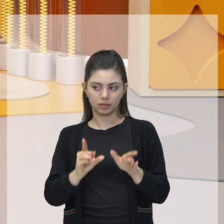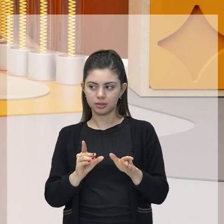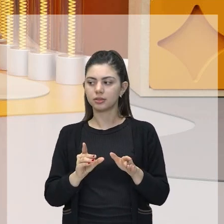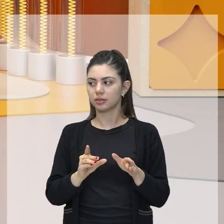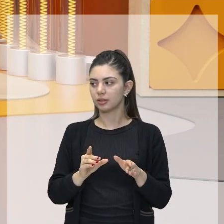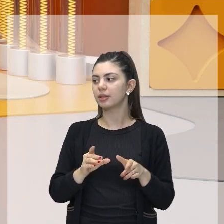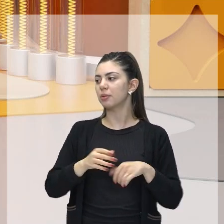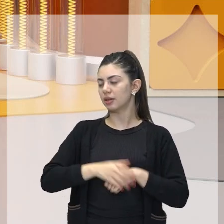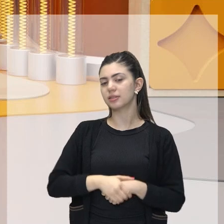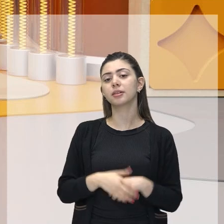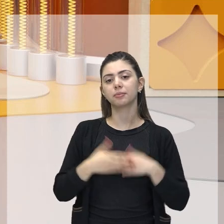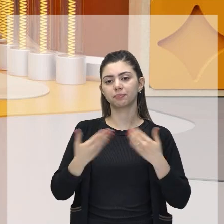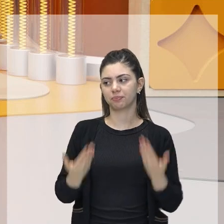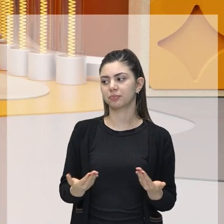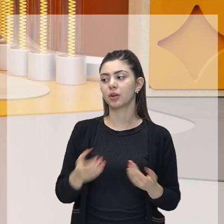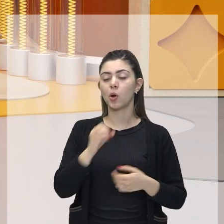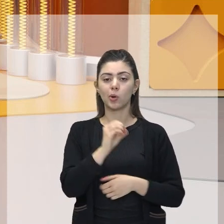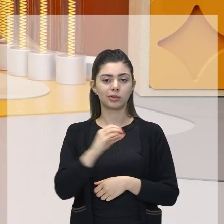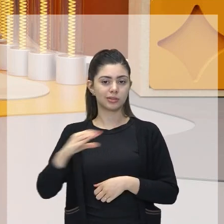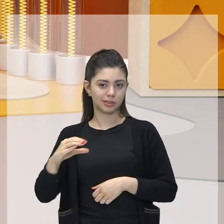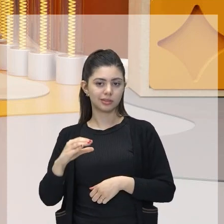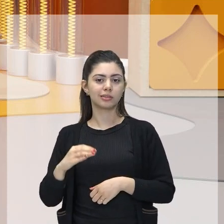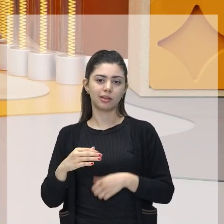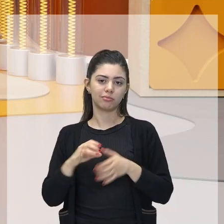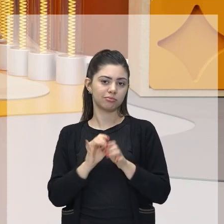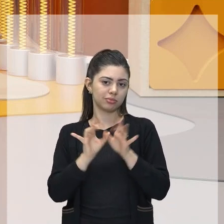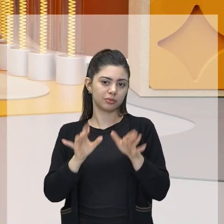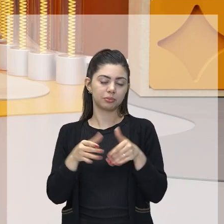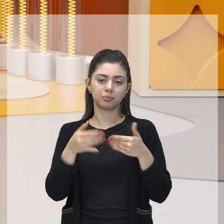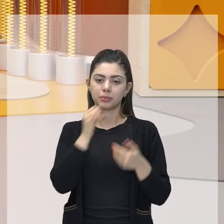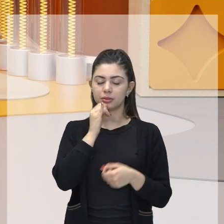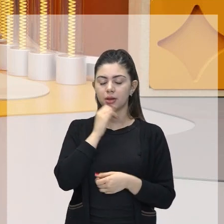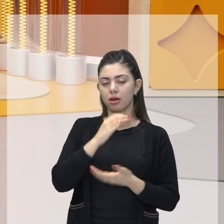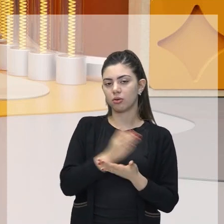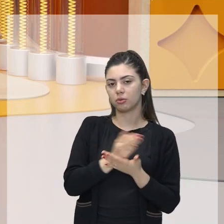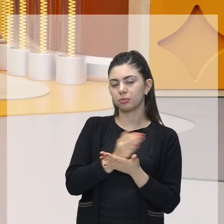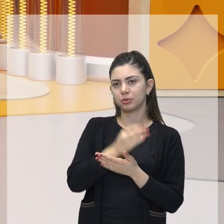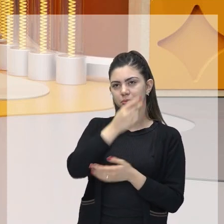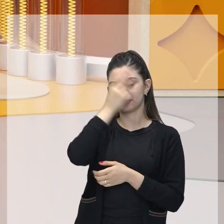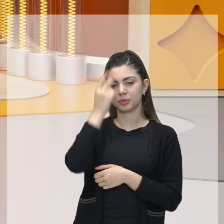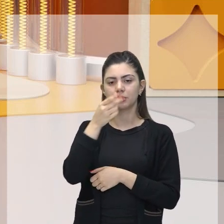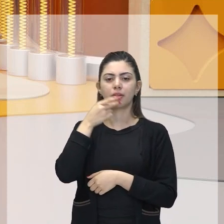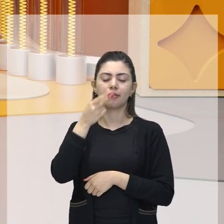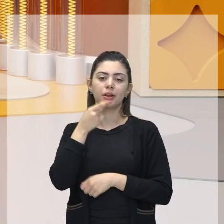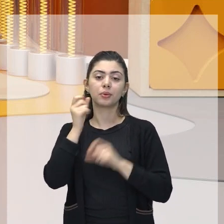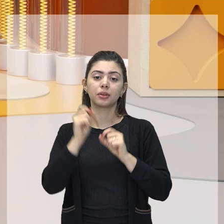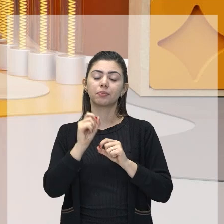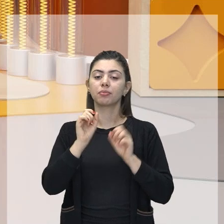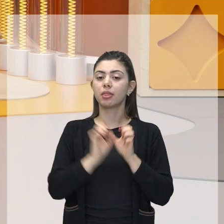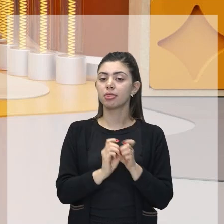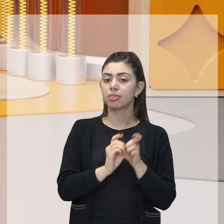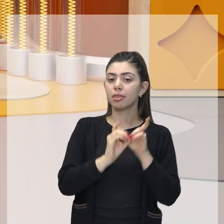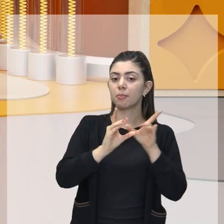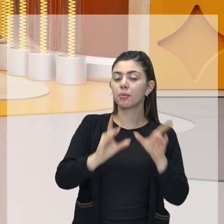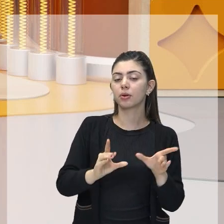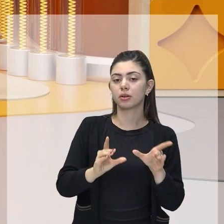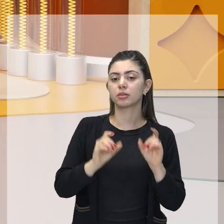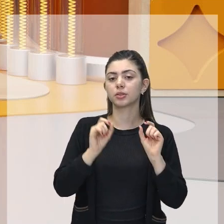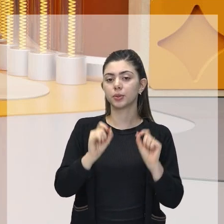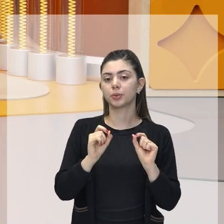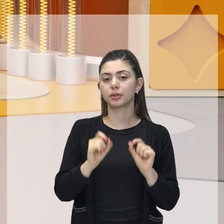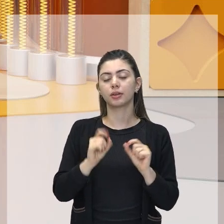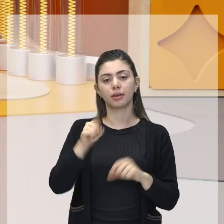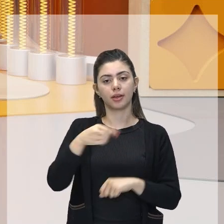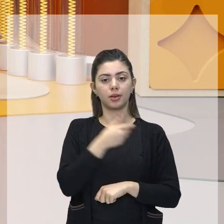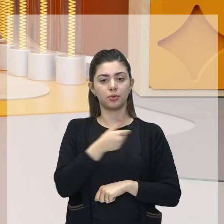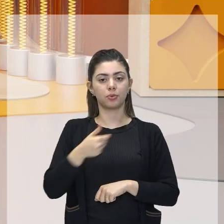Pode, a democracia, tem até alguns pensadores mais velhos, né, que falam assim, a democracia não é a forma de governo